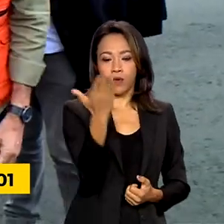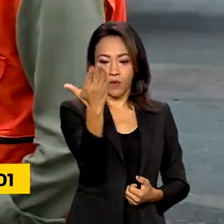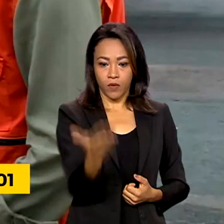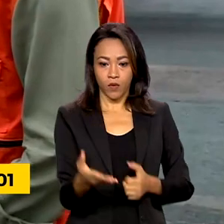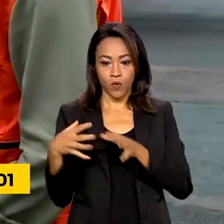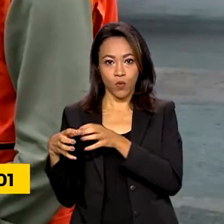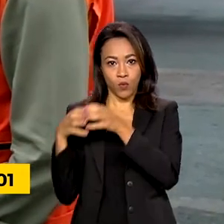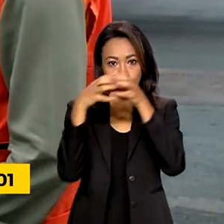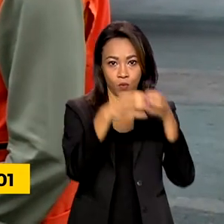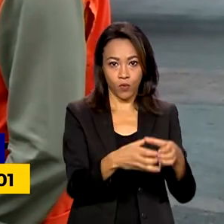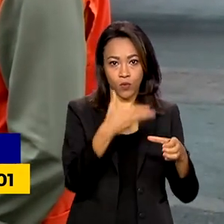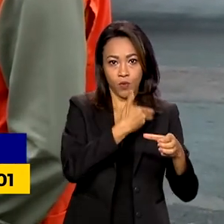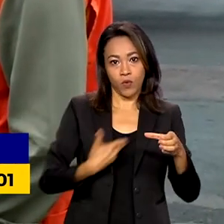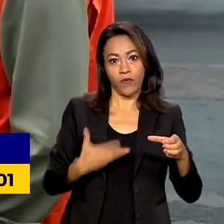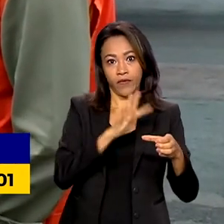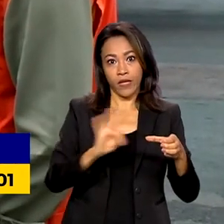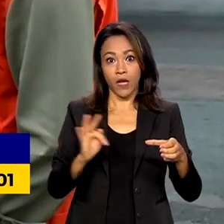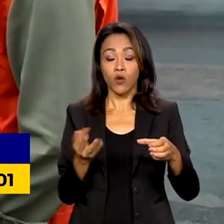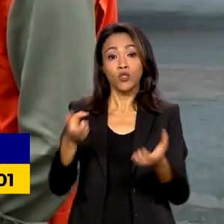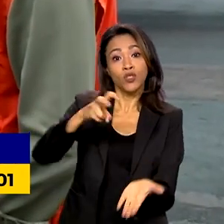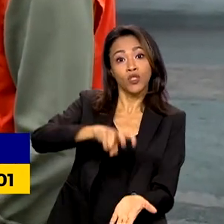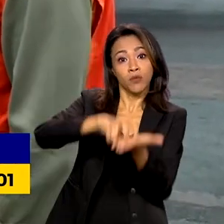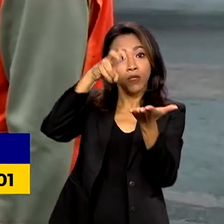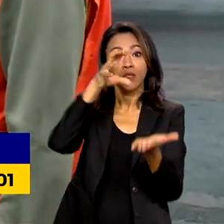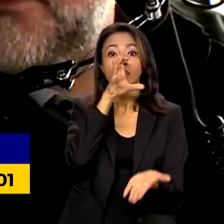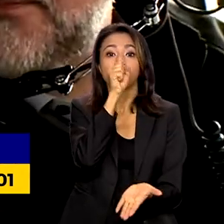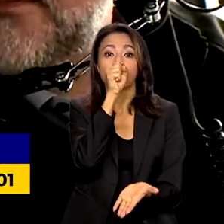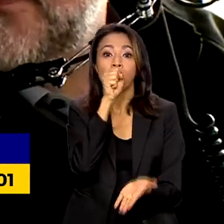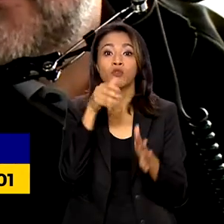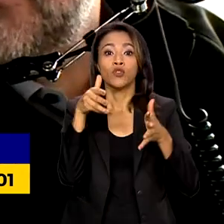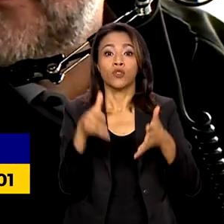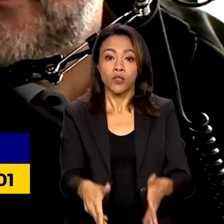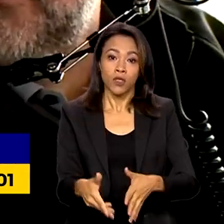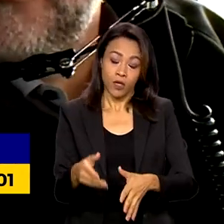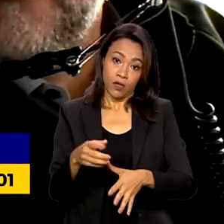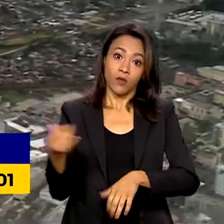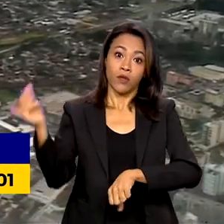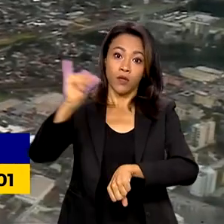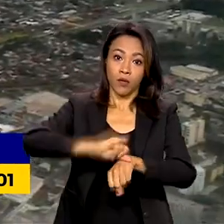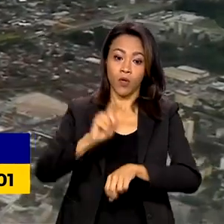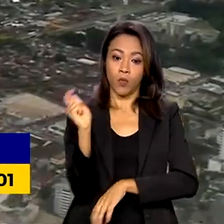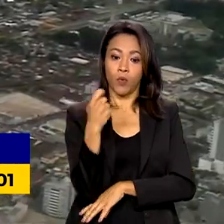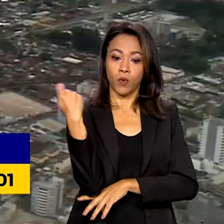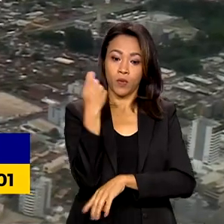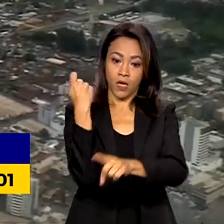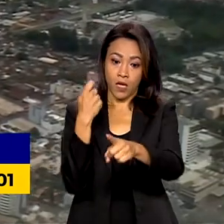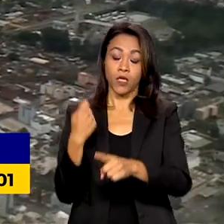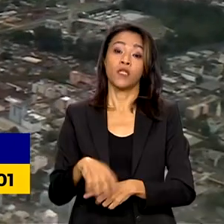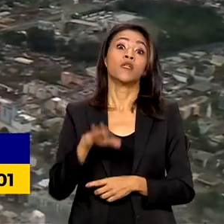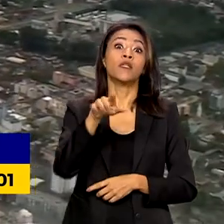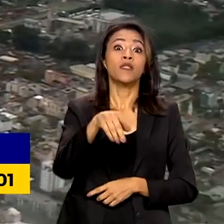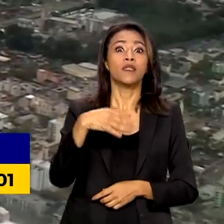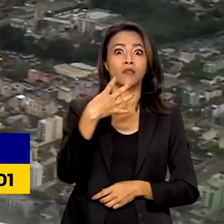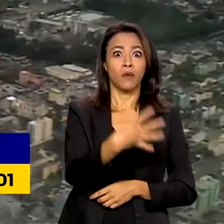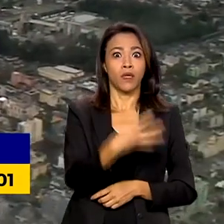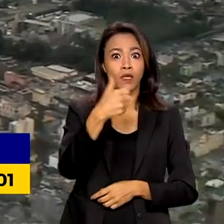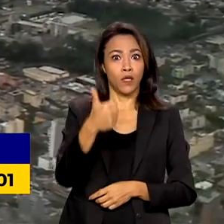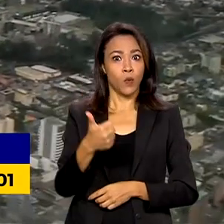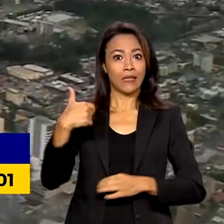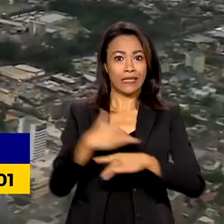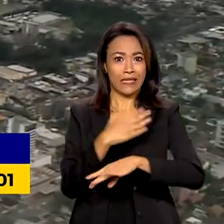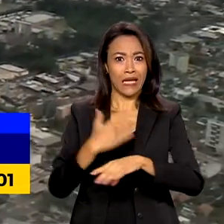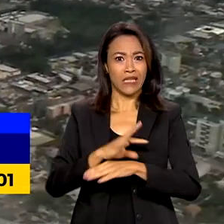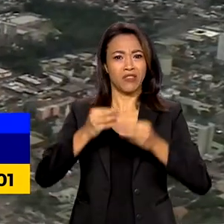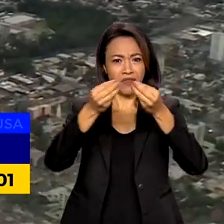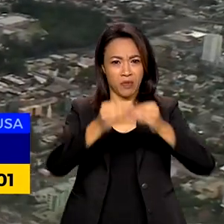federal chegou a Porto Alegre na manhã deste sábado e fez um sobrevoo em 5 das 41 cidades atingidas por